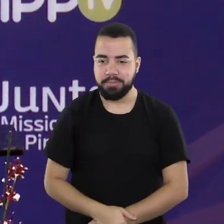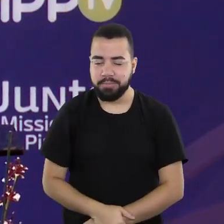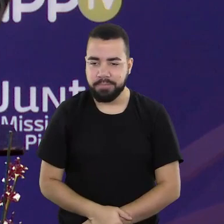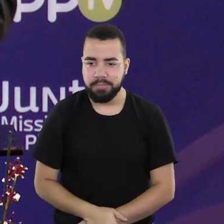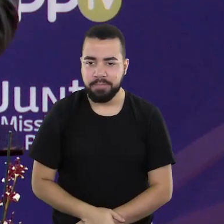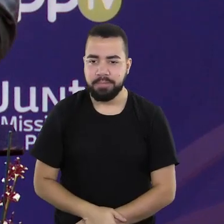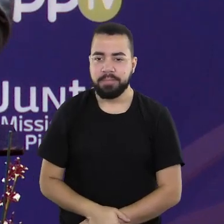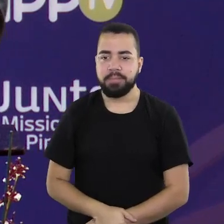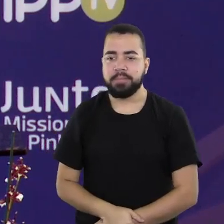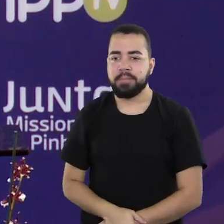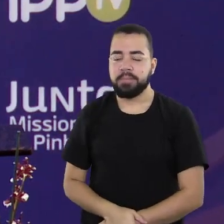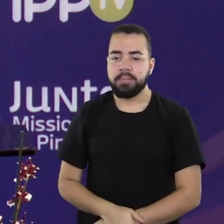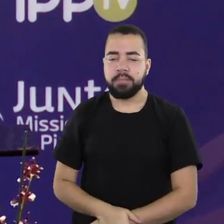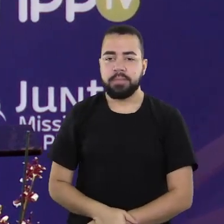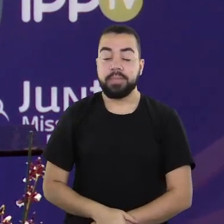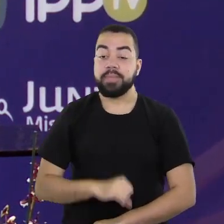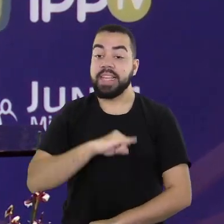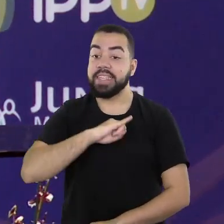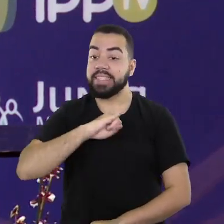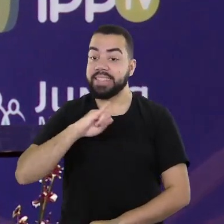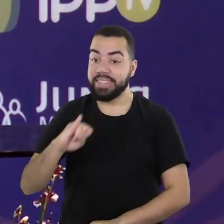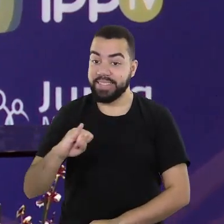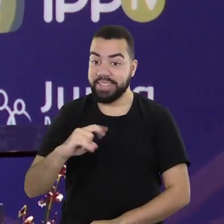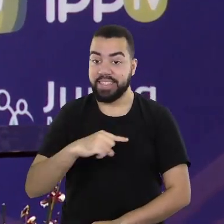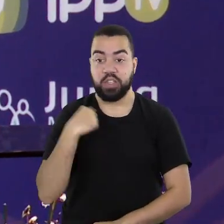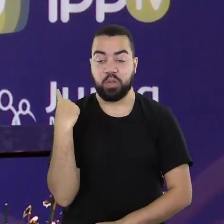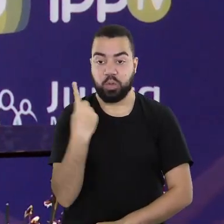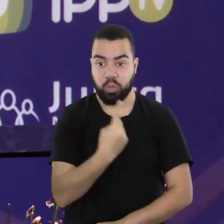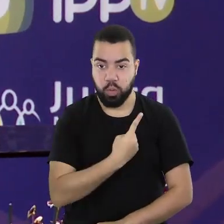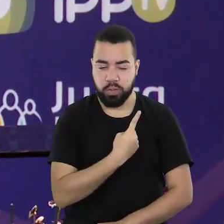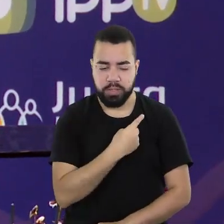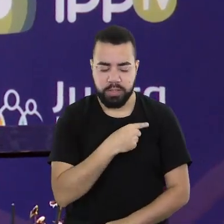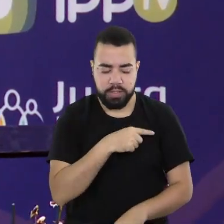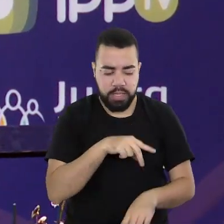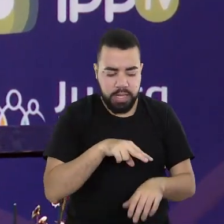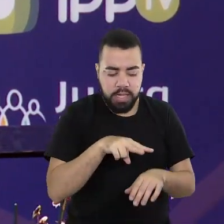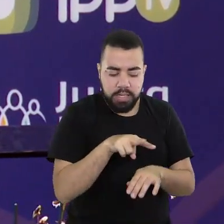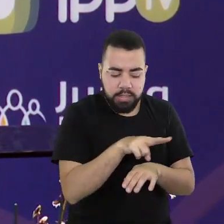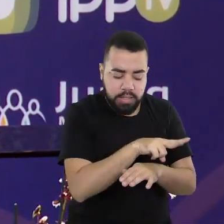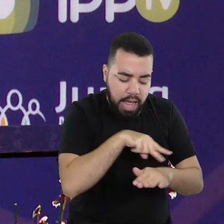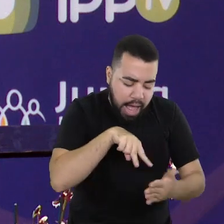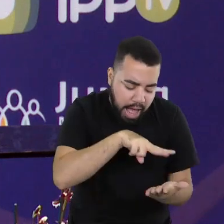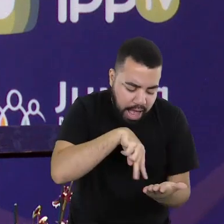E se nós formos analisar à luz do texto,